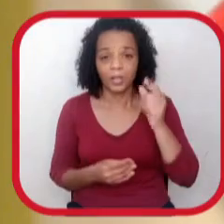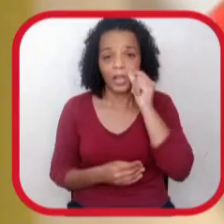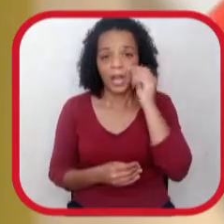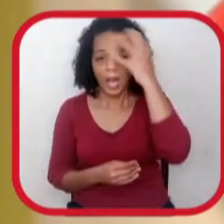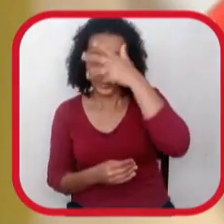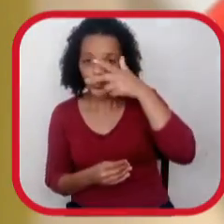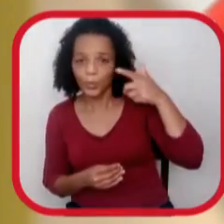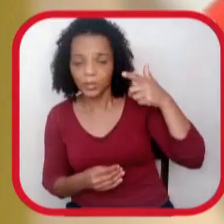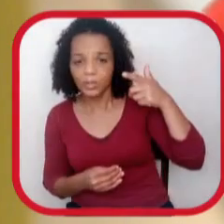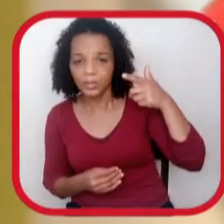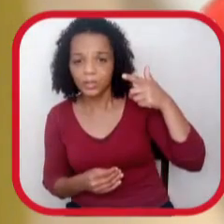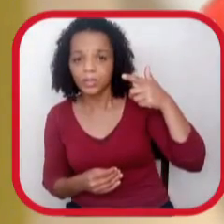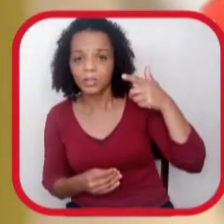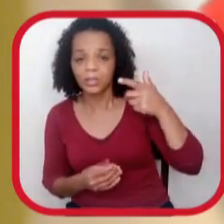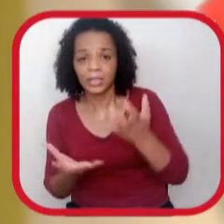bastante. Um ator